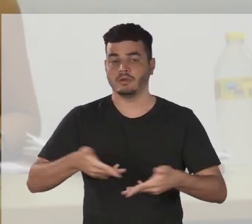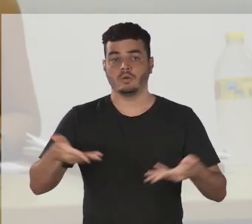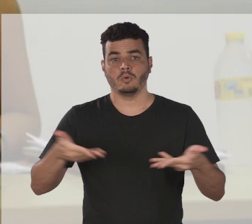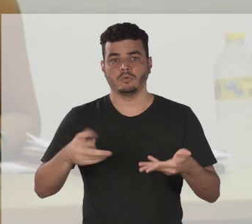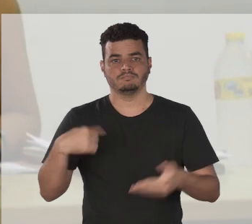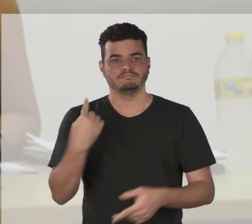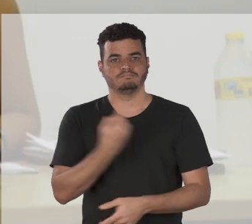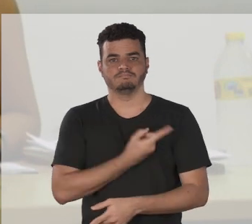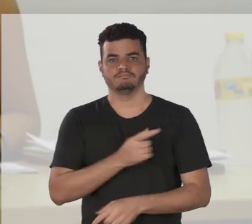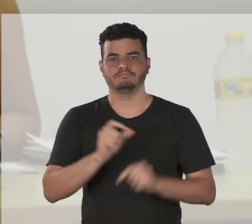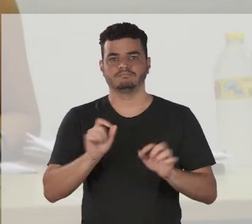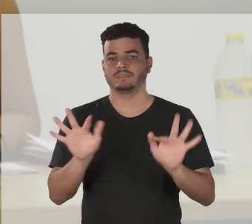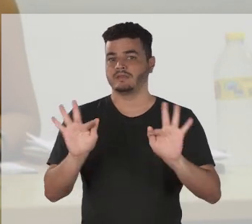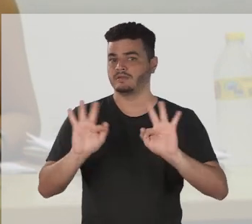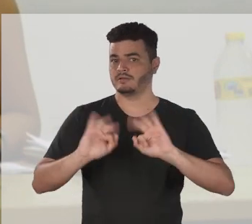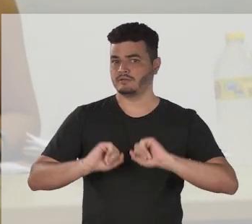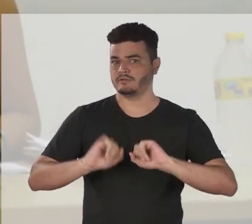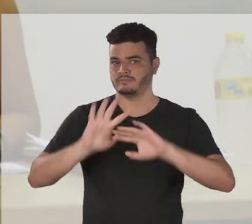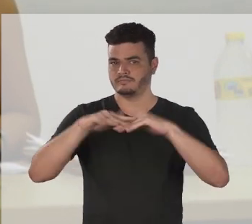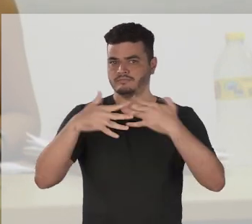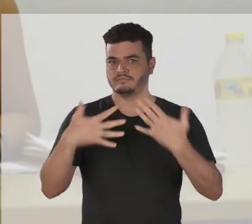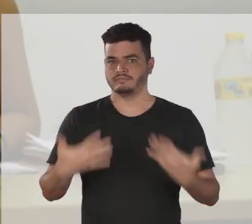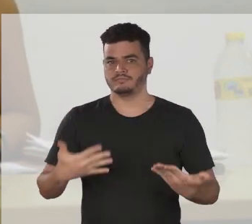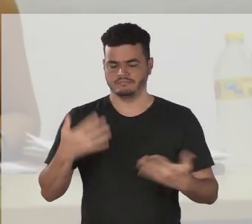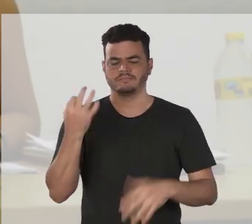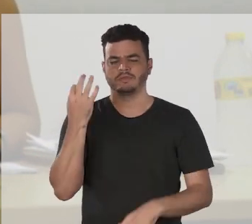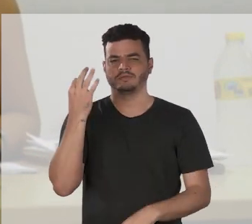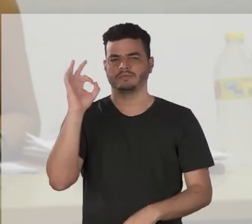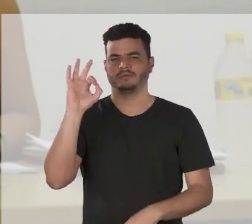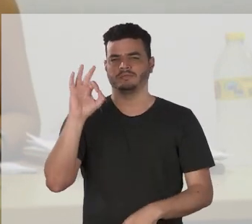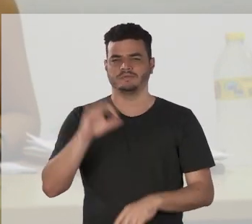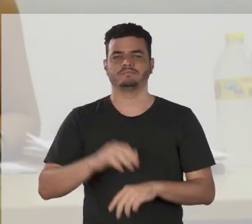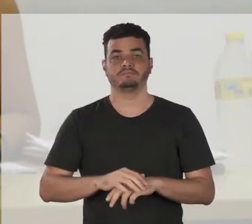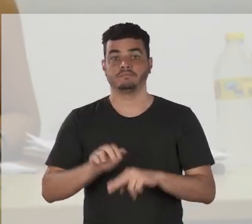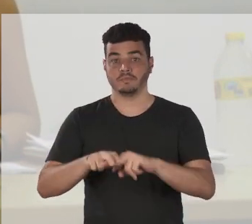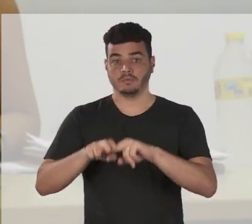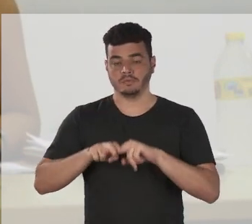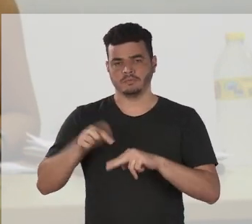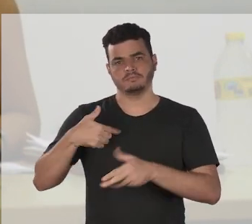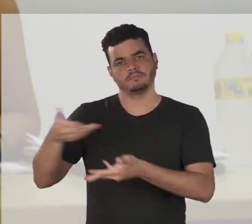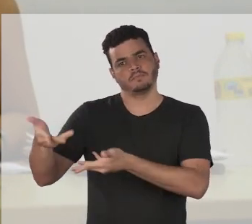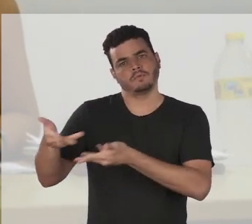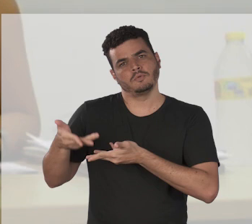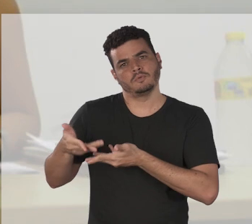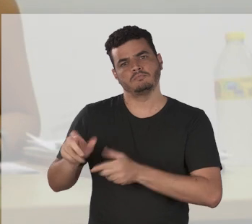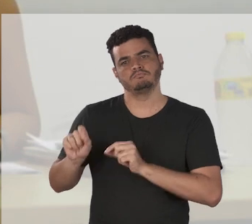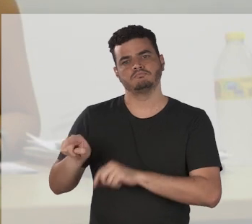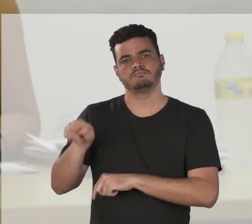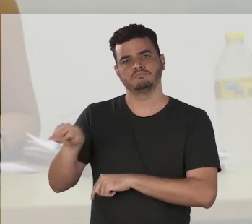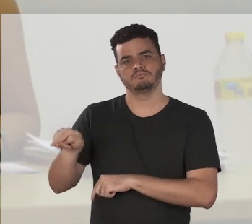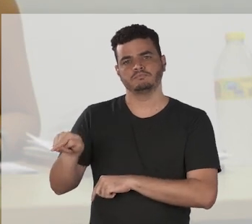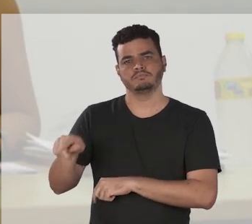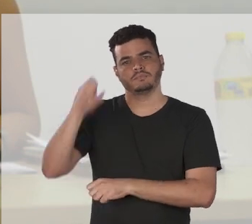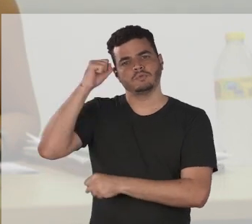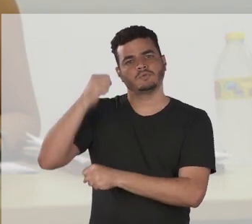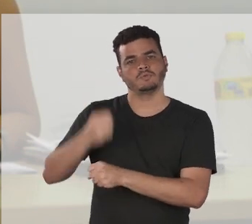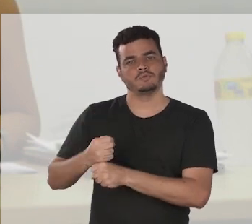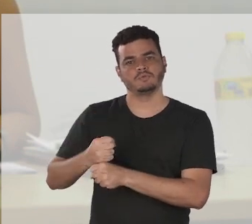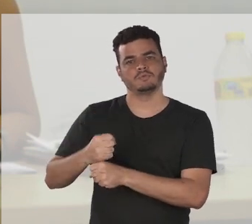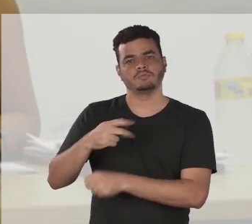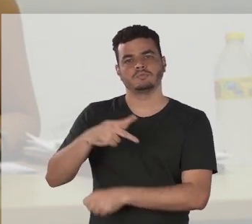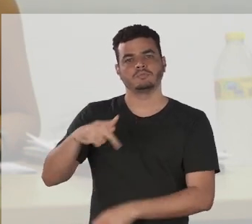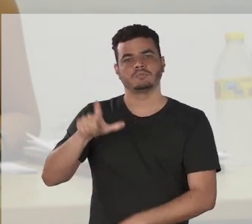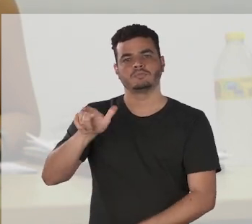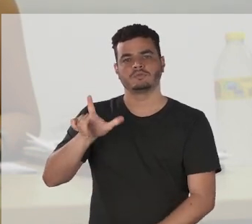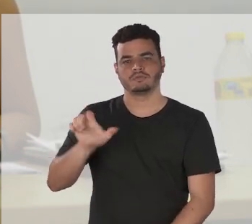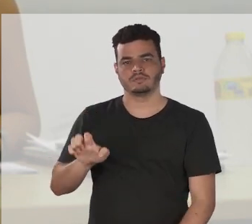vamos encerrar esse evento com chave de ouro. Por isso, eu vou trazer aqui a coordenadora do PPGLE, Isis